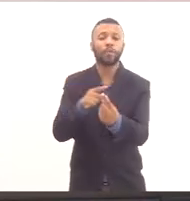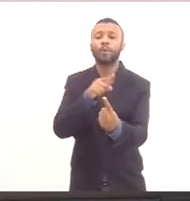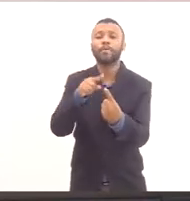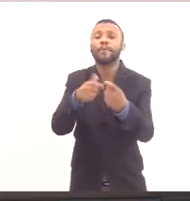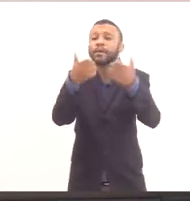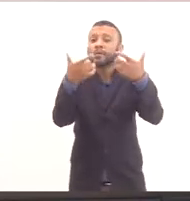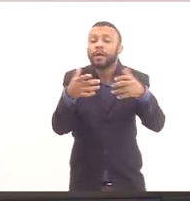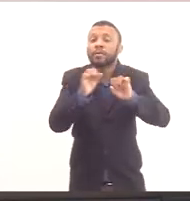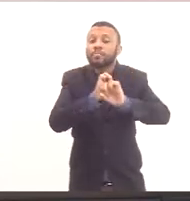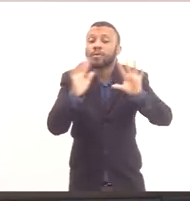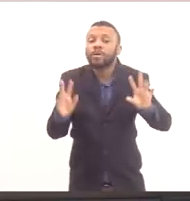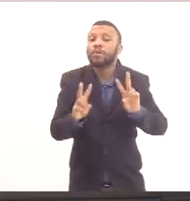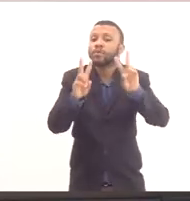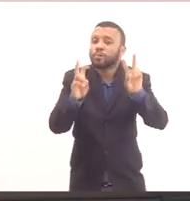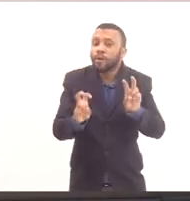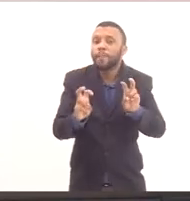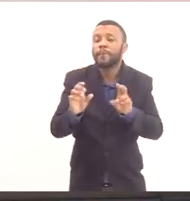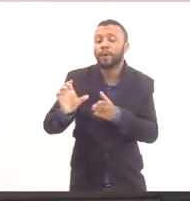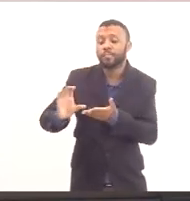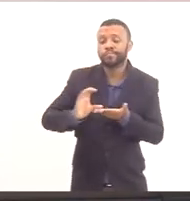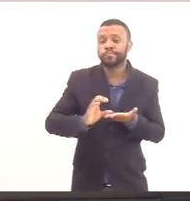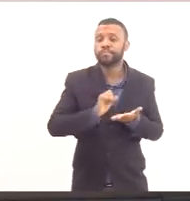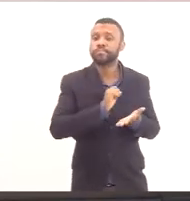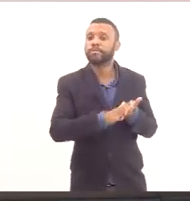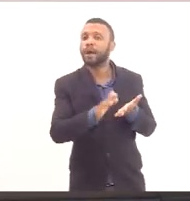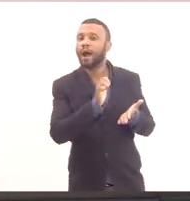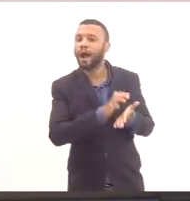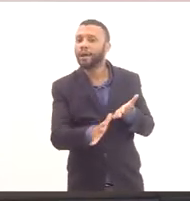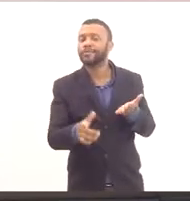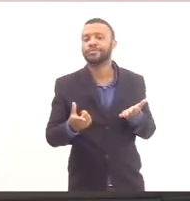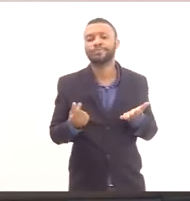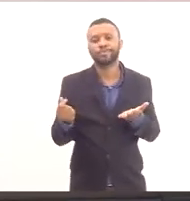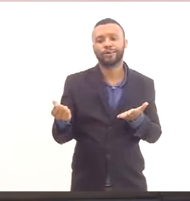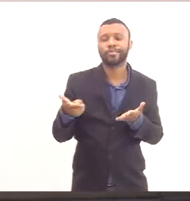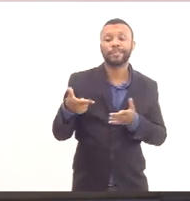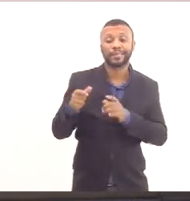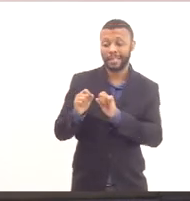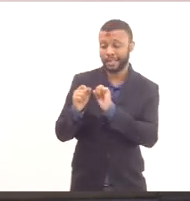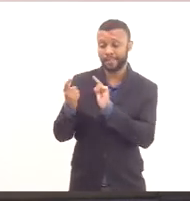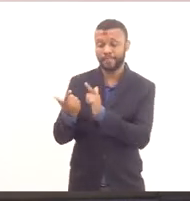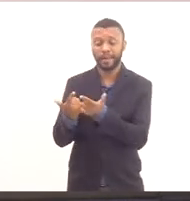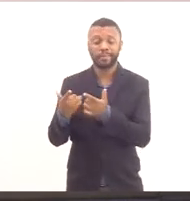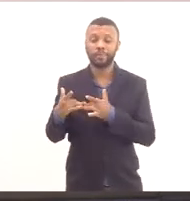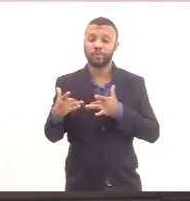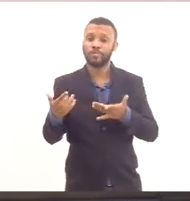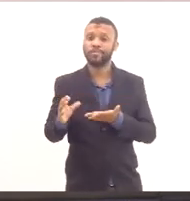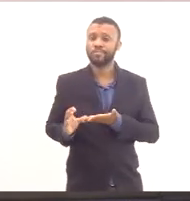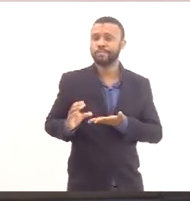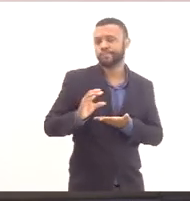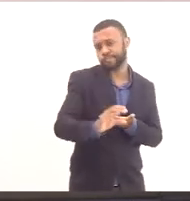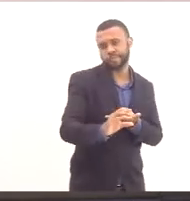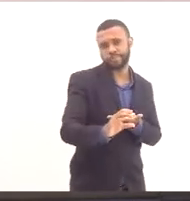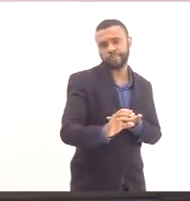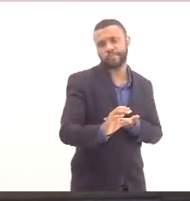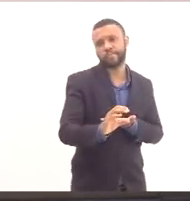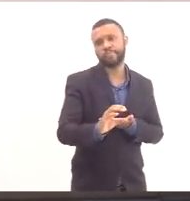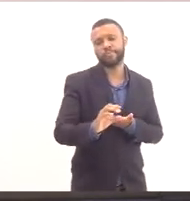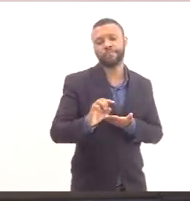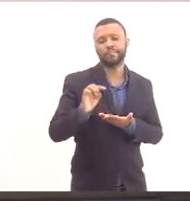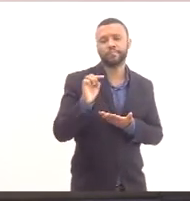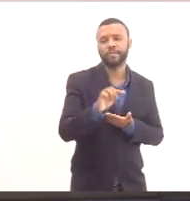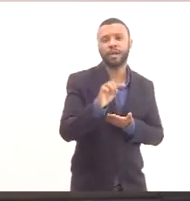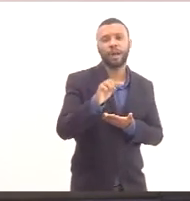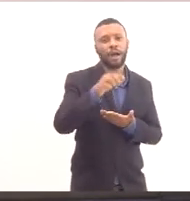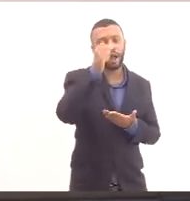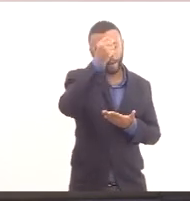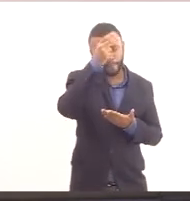a utilização dos recursos da Assembleia Legislativa do Rio de Janeiro repassados